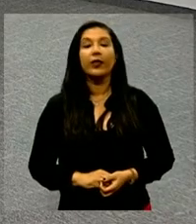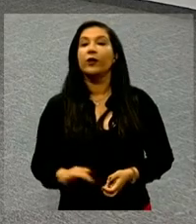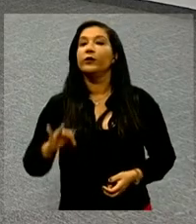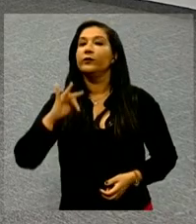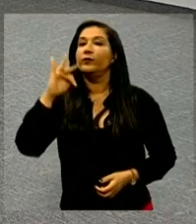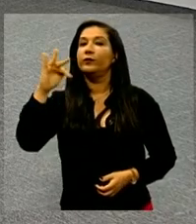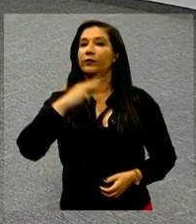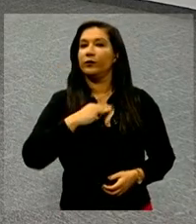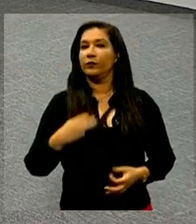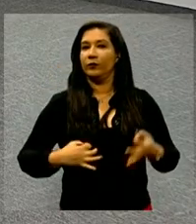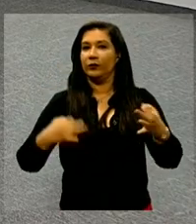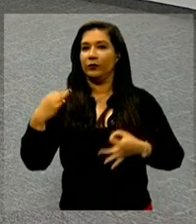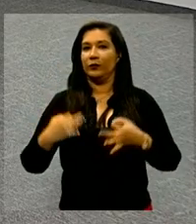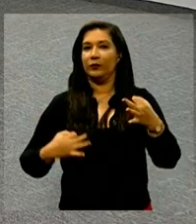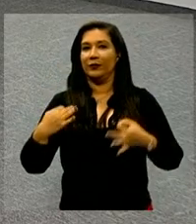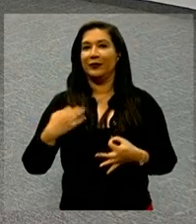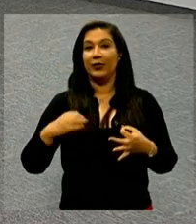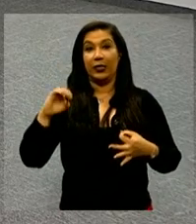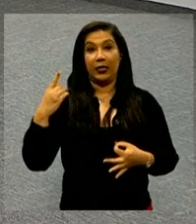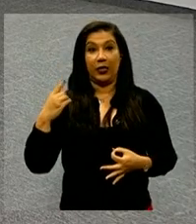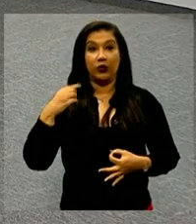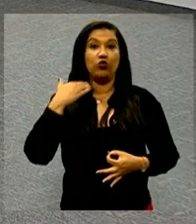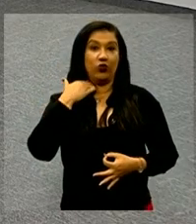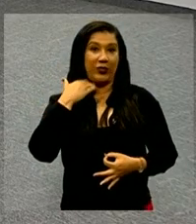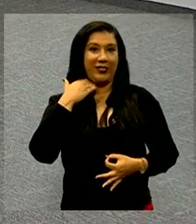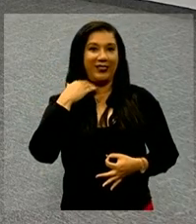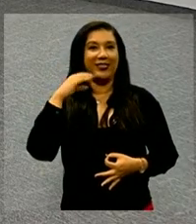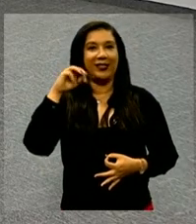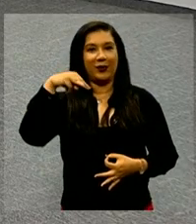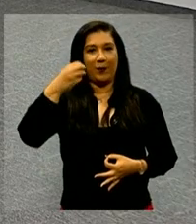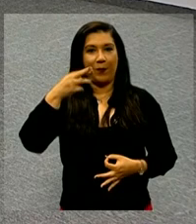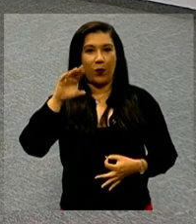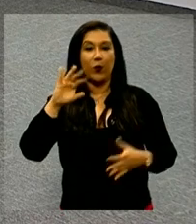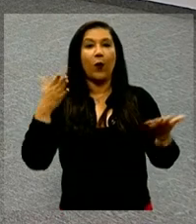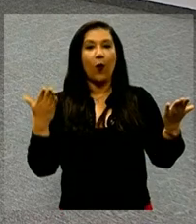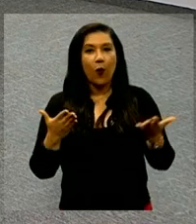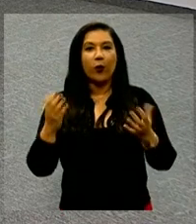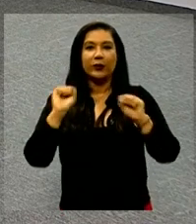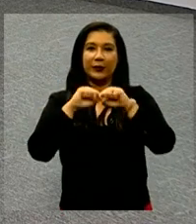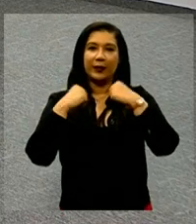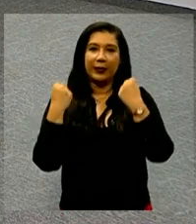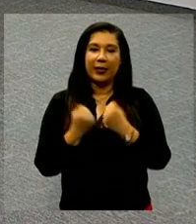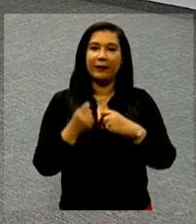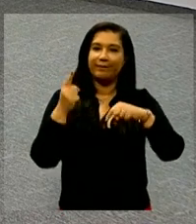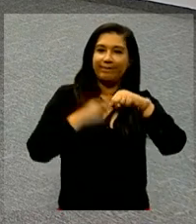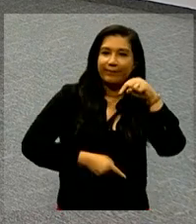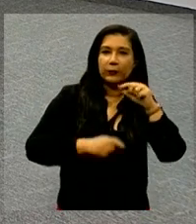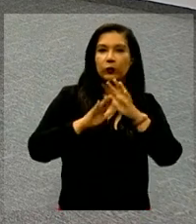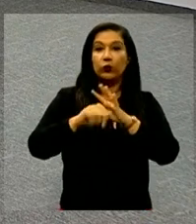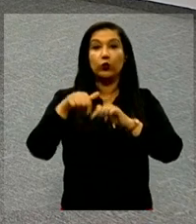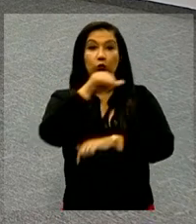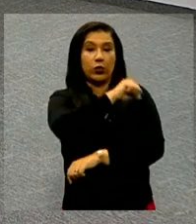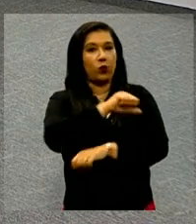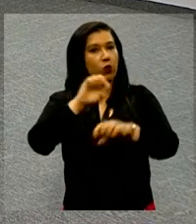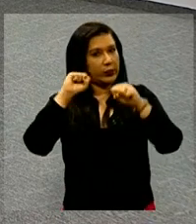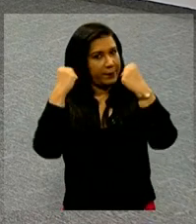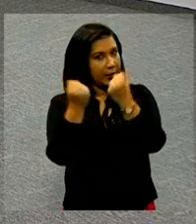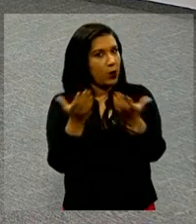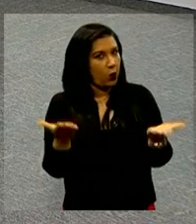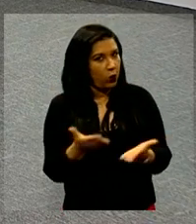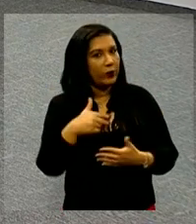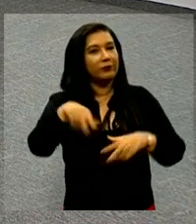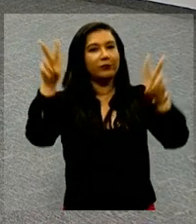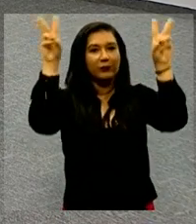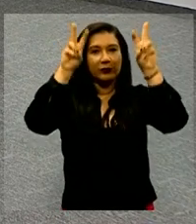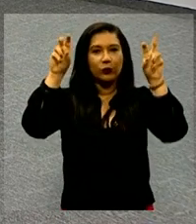O futuro ministro da Justiça e ex-juiz da Lava Jato, Sérgio Moro, participa hoje de um seminário de combate à corrupção aqui no Rio de Janeiro. Então nós vamos